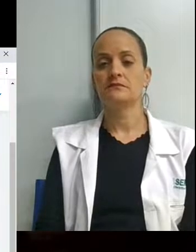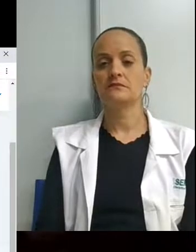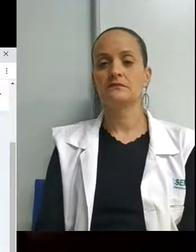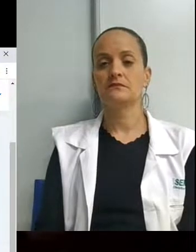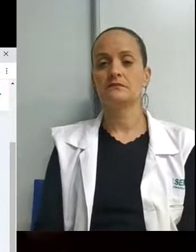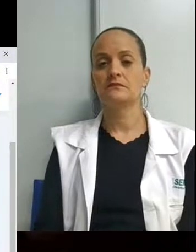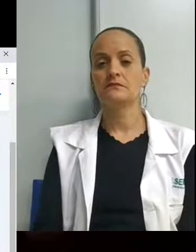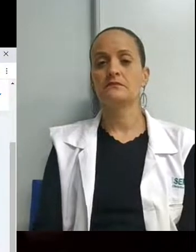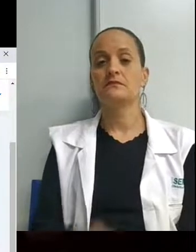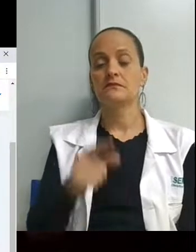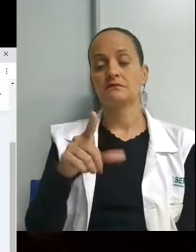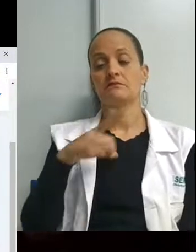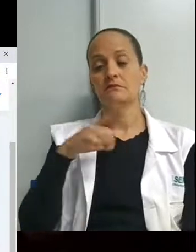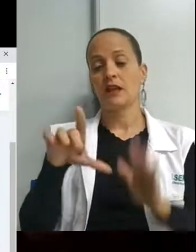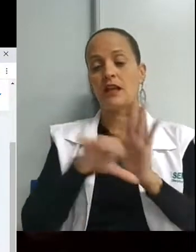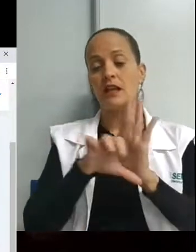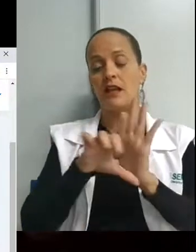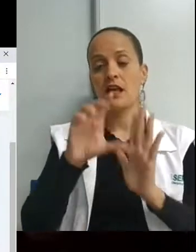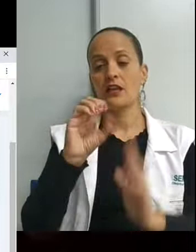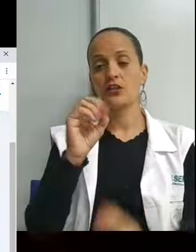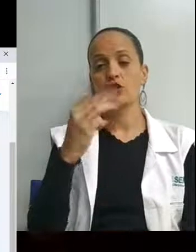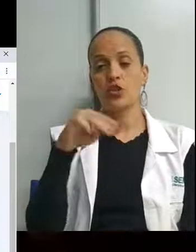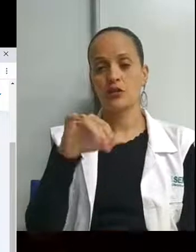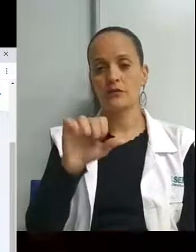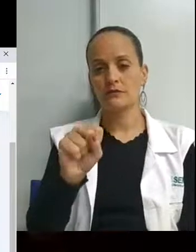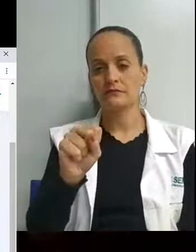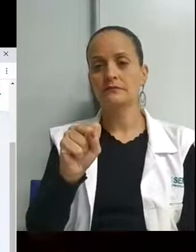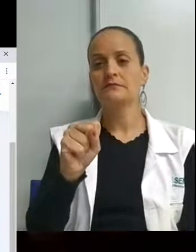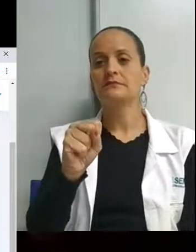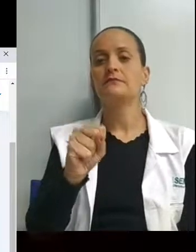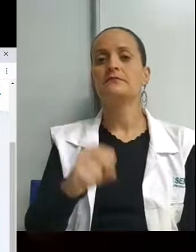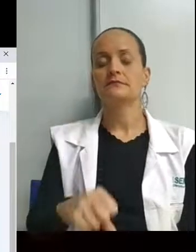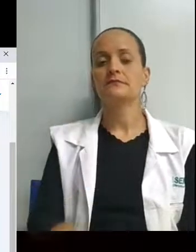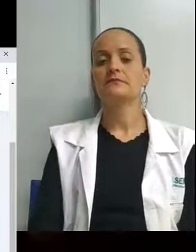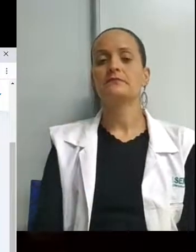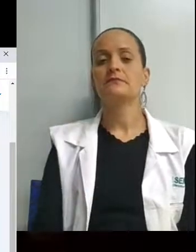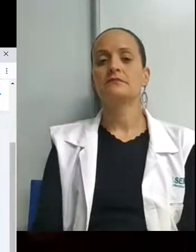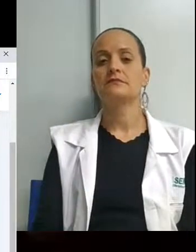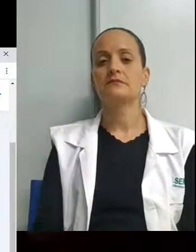Lei de Ohm, na lei de Ohm que fala. Está aqui na situação de aprendizagem.